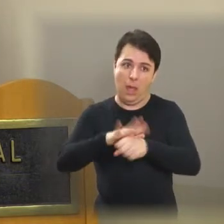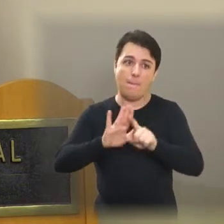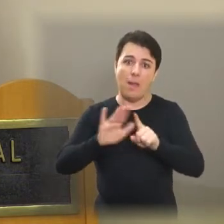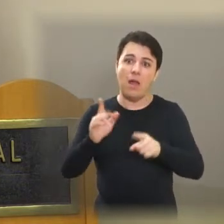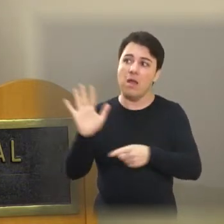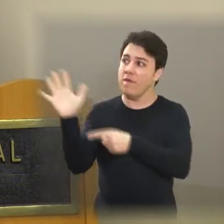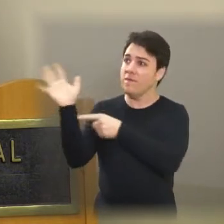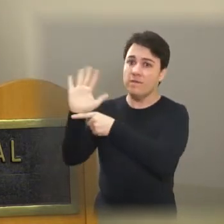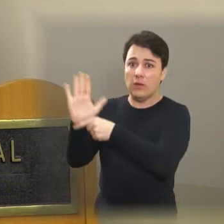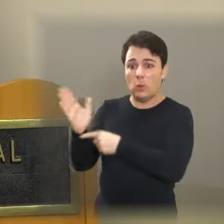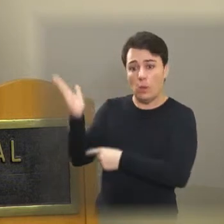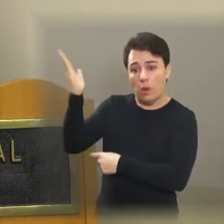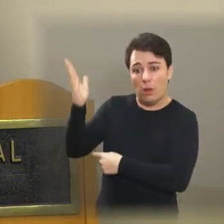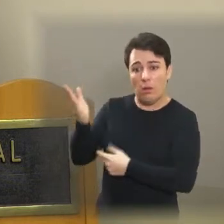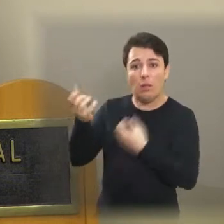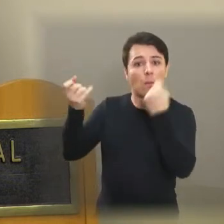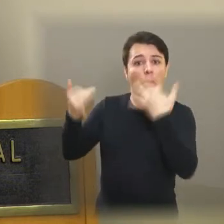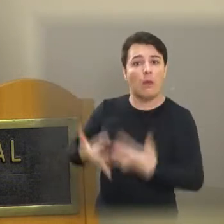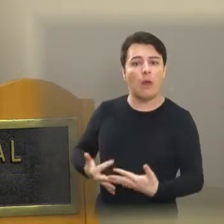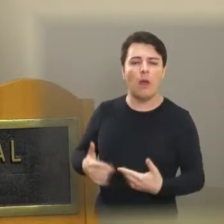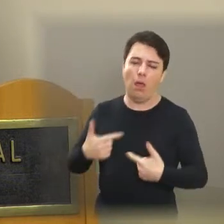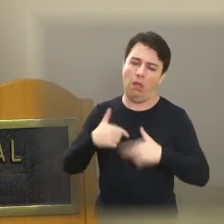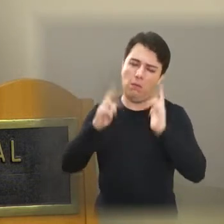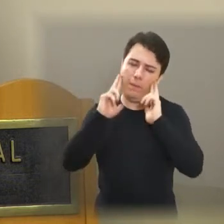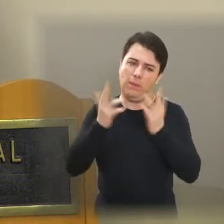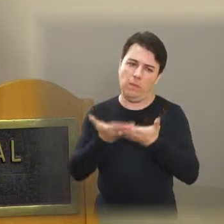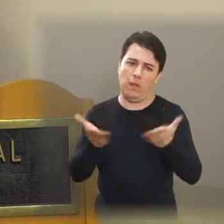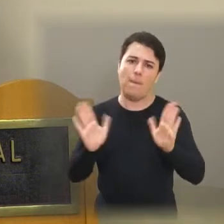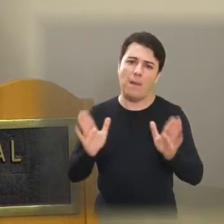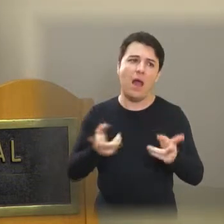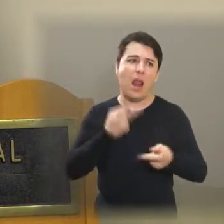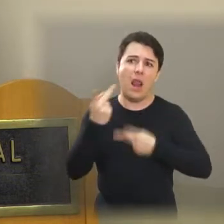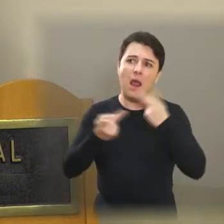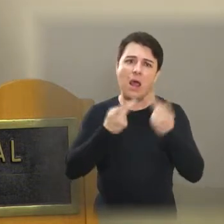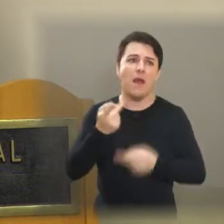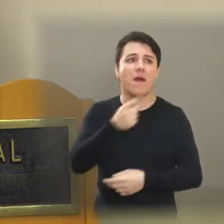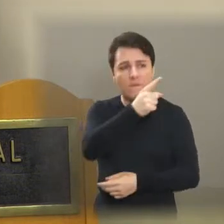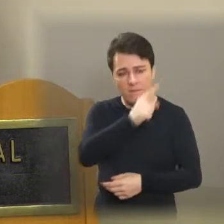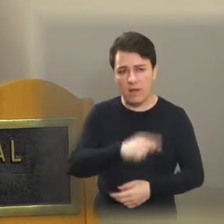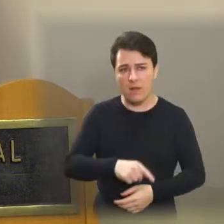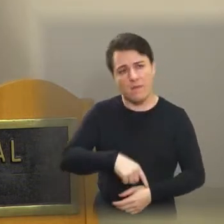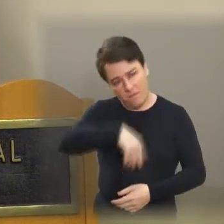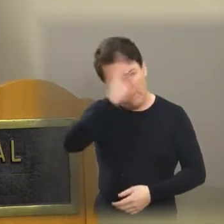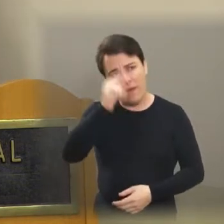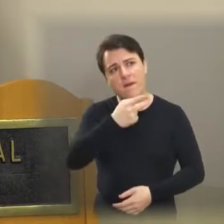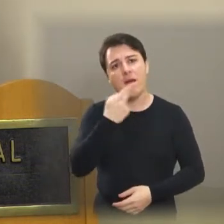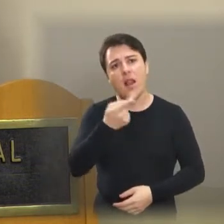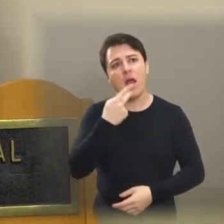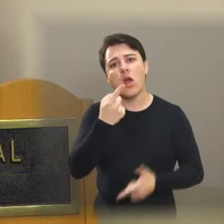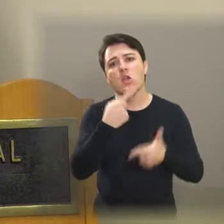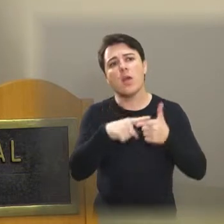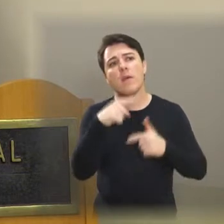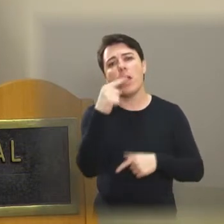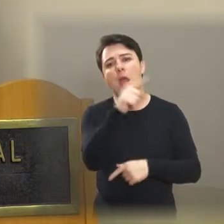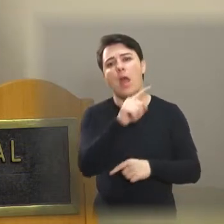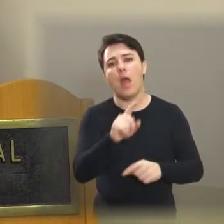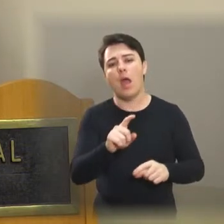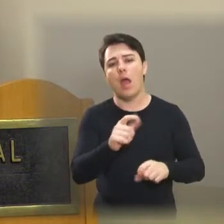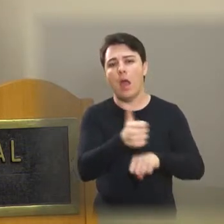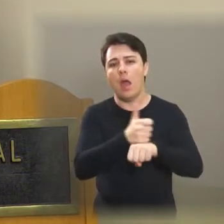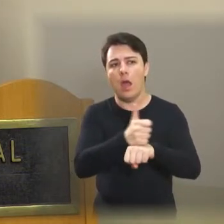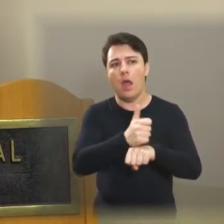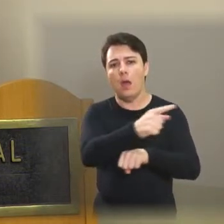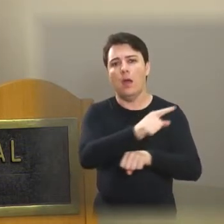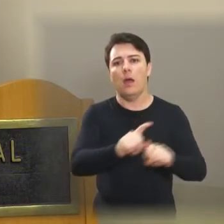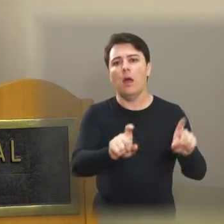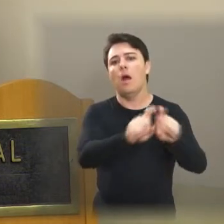o exemplo? Com todo respeito aos demais. Fala aqui agora, vai lá falar da profissão, vai lá falar da profissão trabalhadeira,